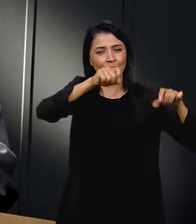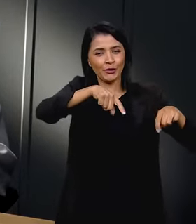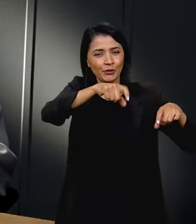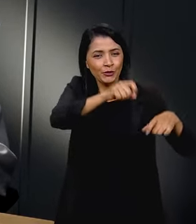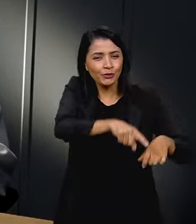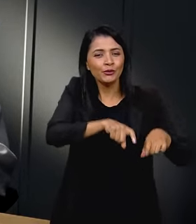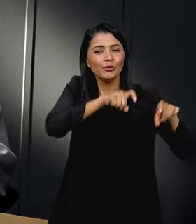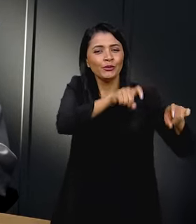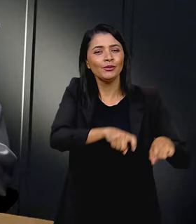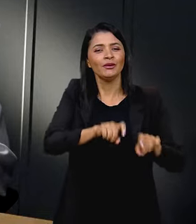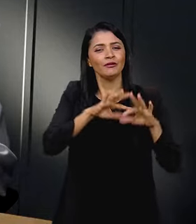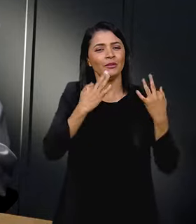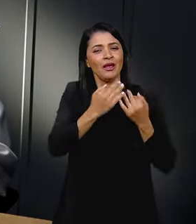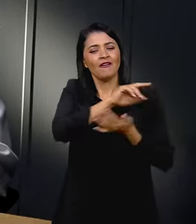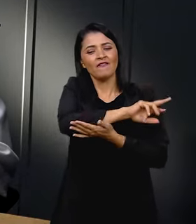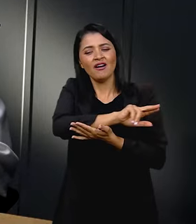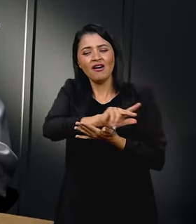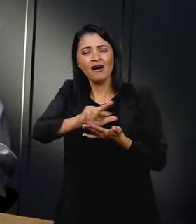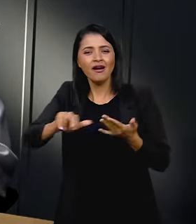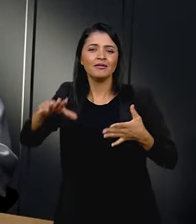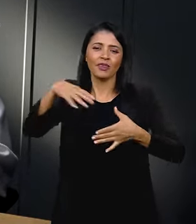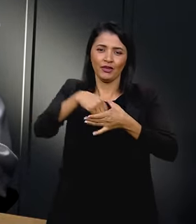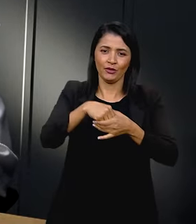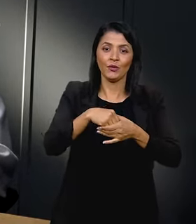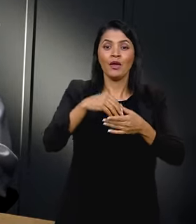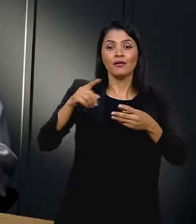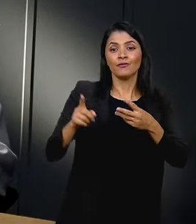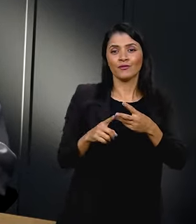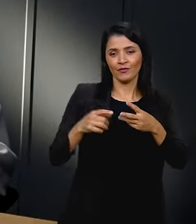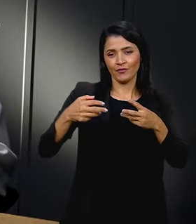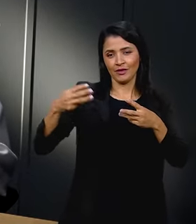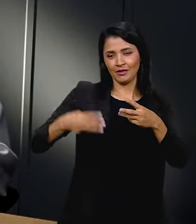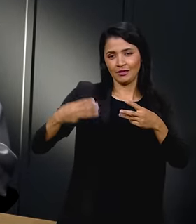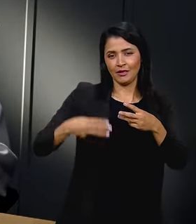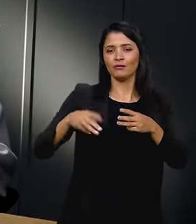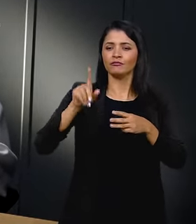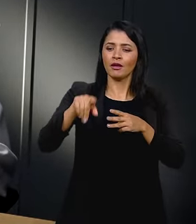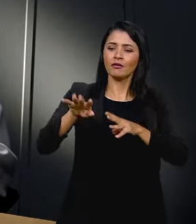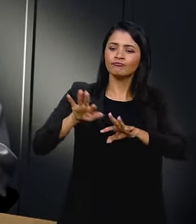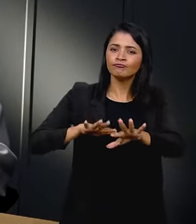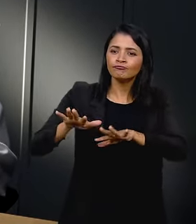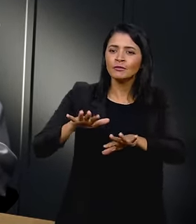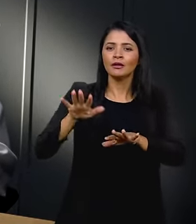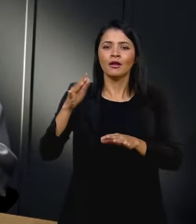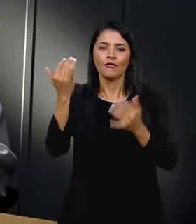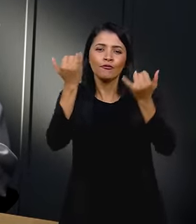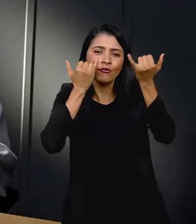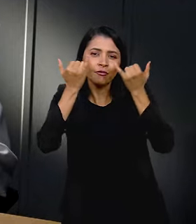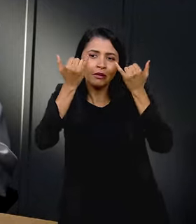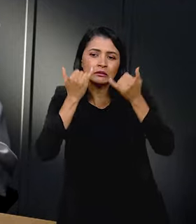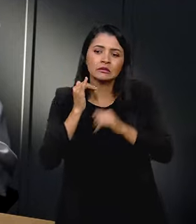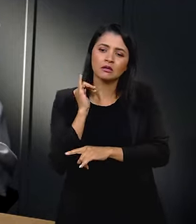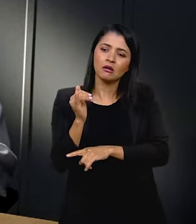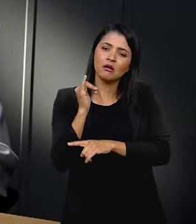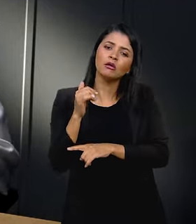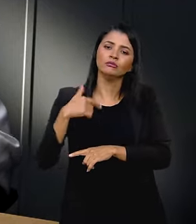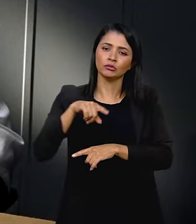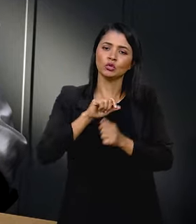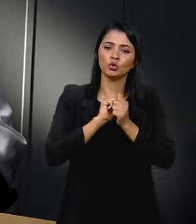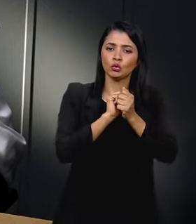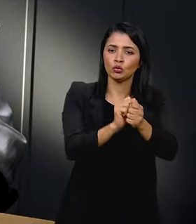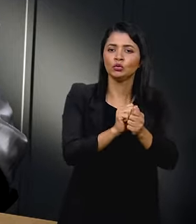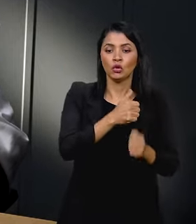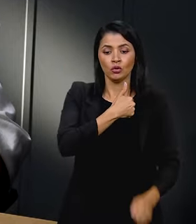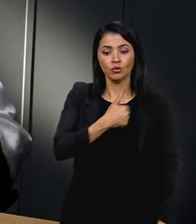grande de ações que fazem parte desse eixo e um terceiro eixo é esse eixo que eu falei de mobilização informação para que juntos